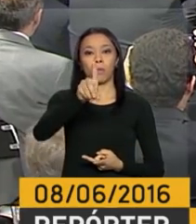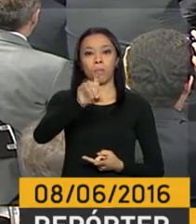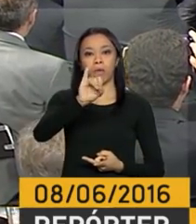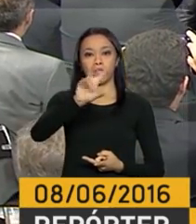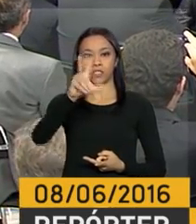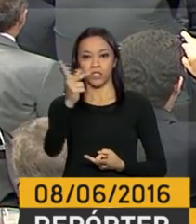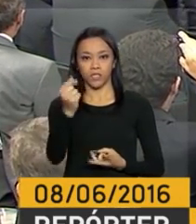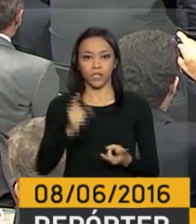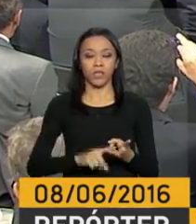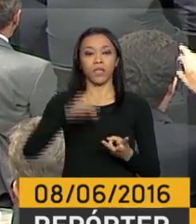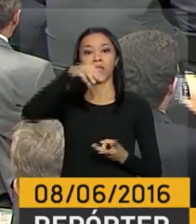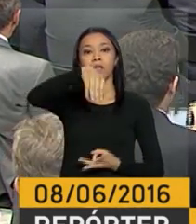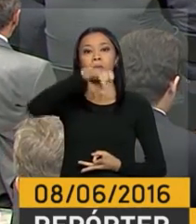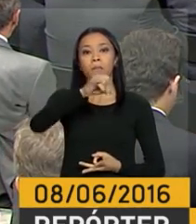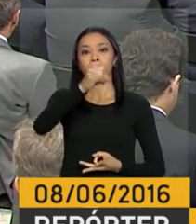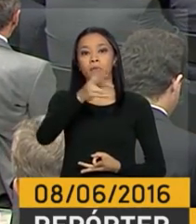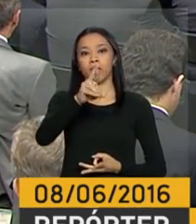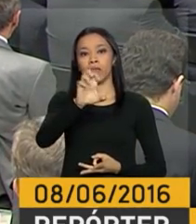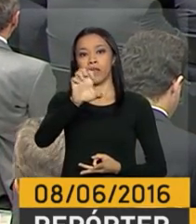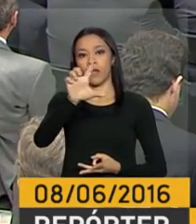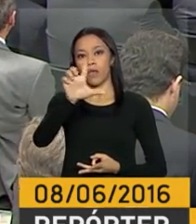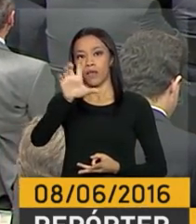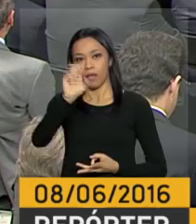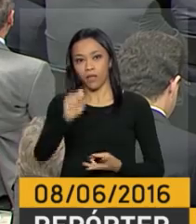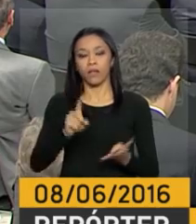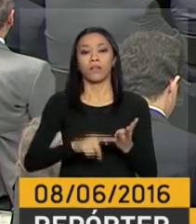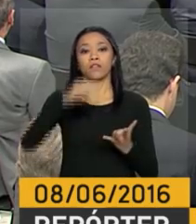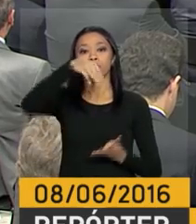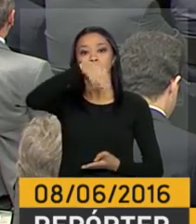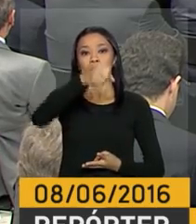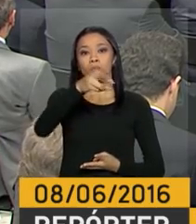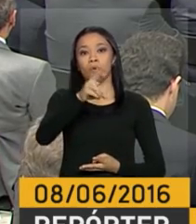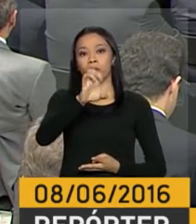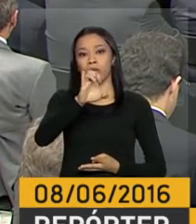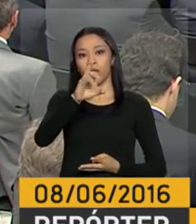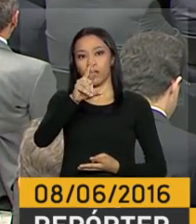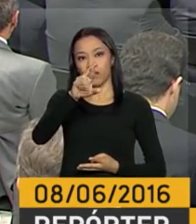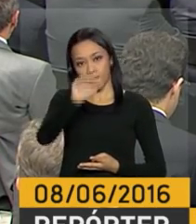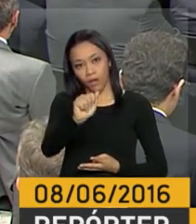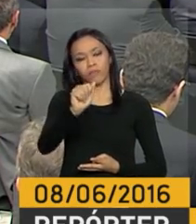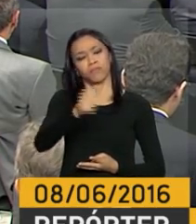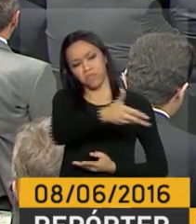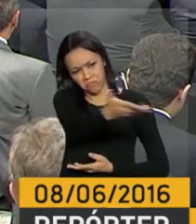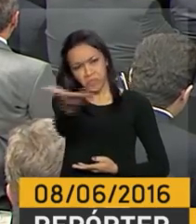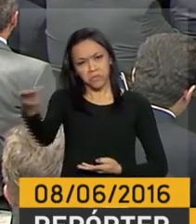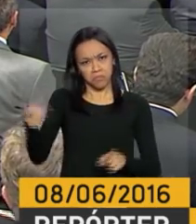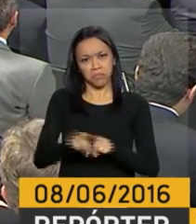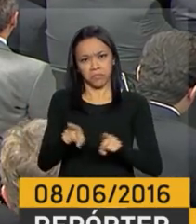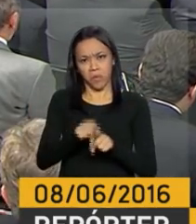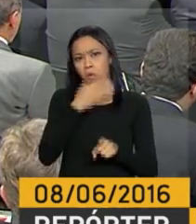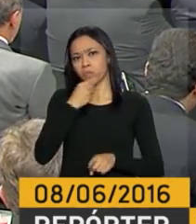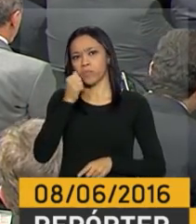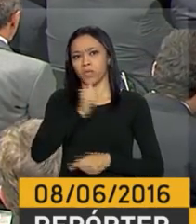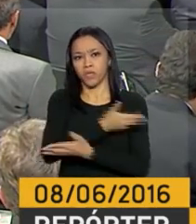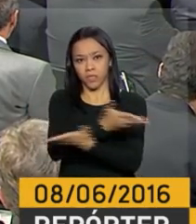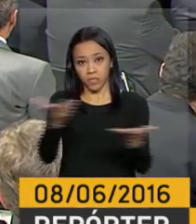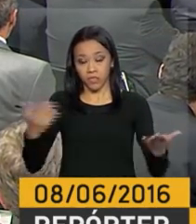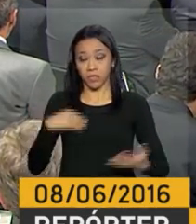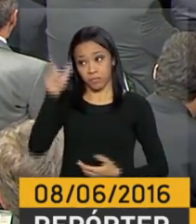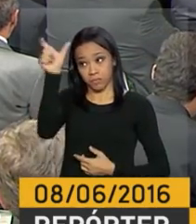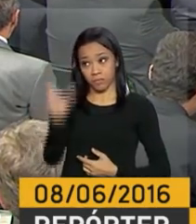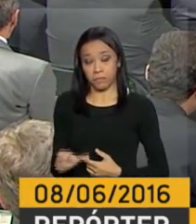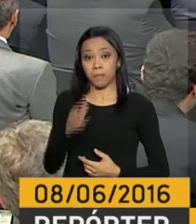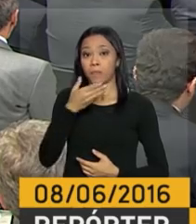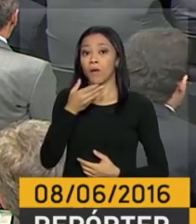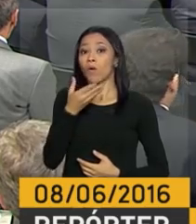merelles o Moreira Franco cumprimentar os senhores e senhoras e dizer em primeiro lugar Paulo esca que eu agradeço